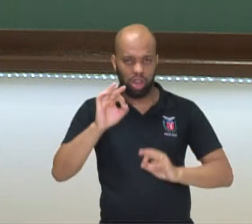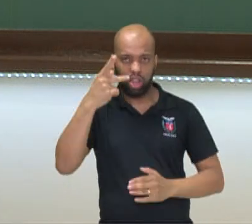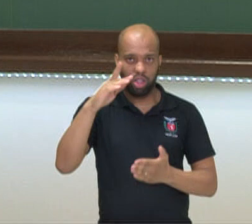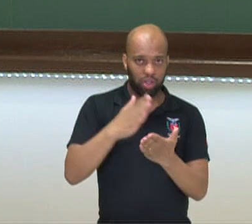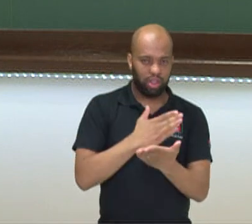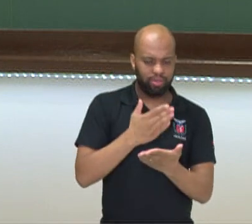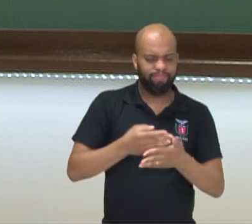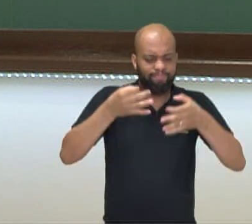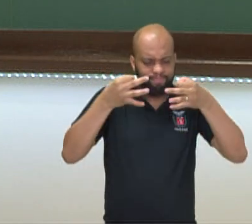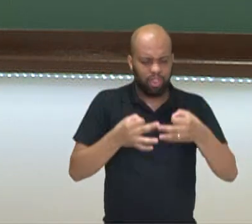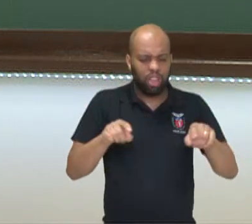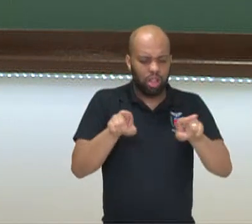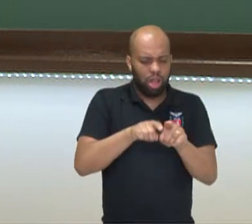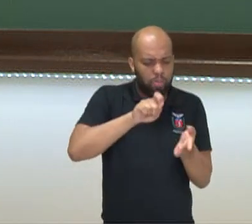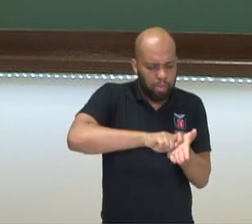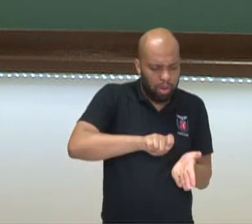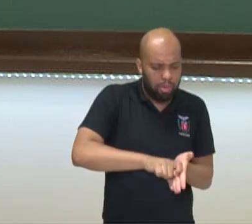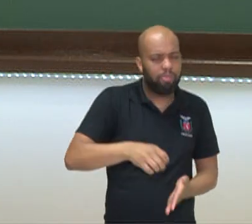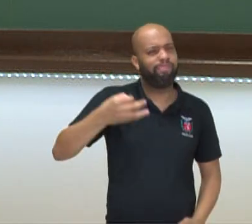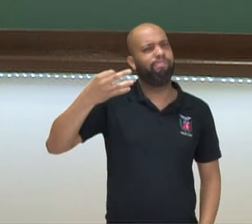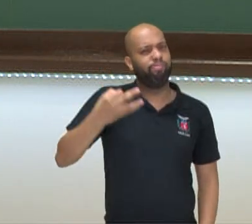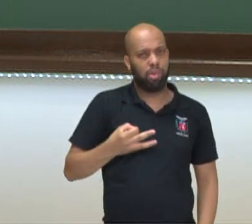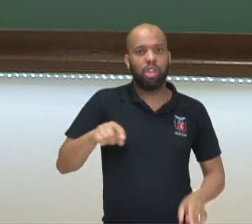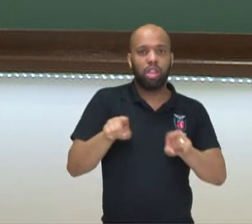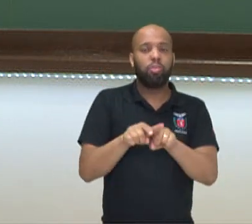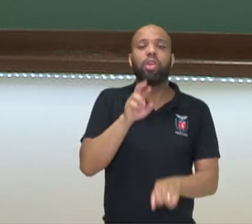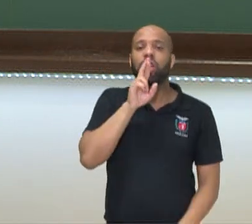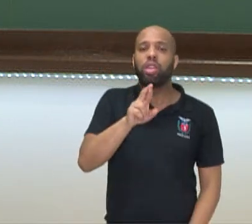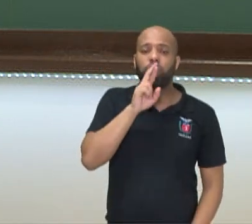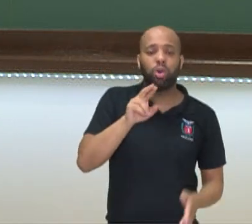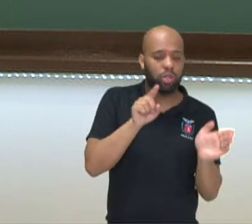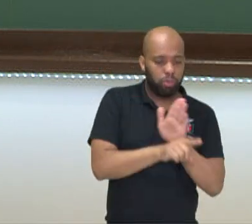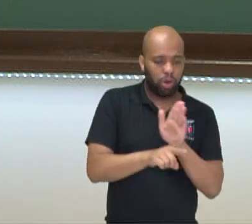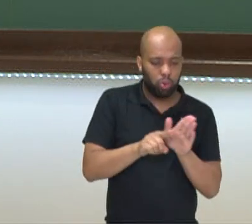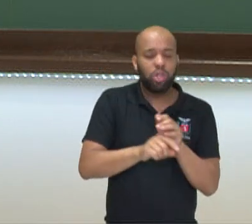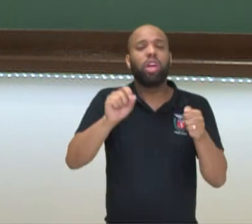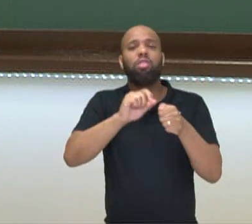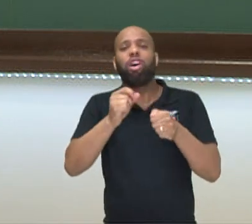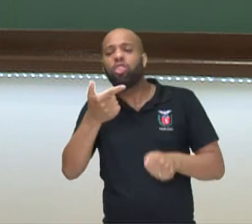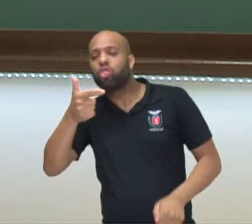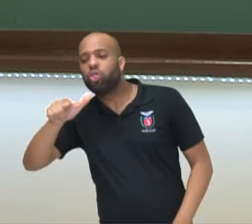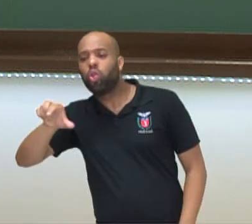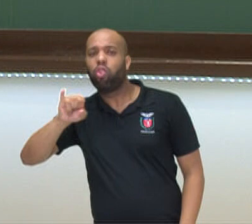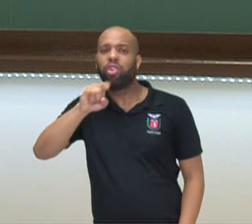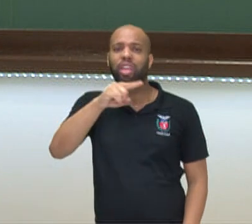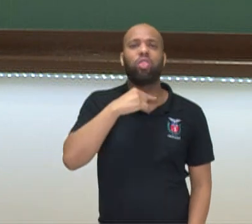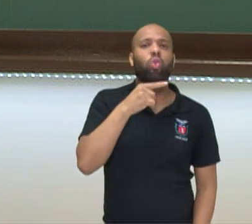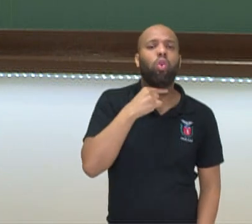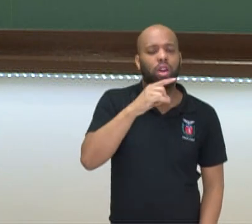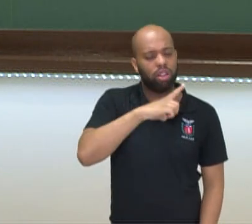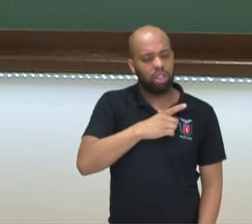ordem, deixa suas anotações certinho, resolva os exercícios, refaça aqueles que você teve dúvida ou